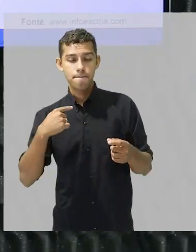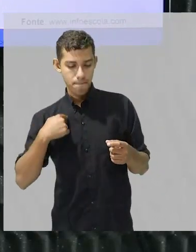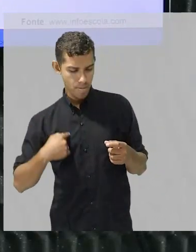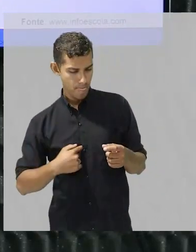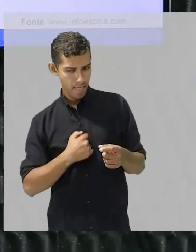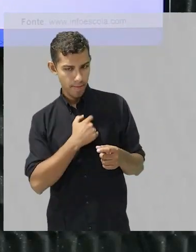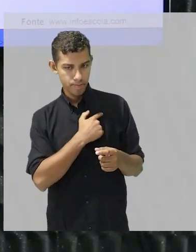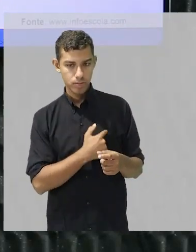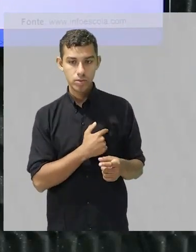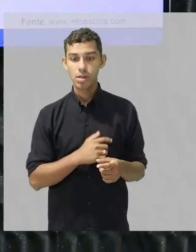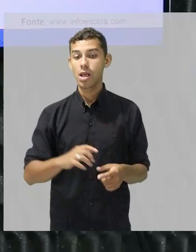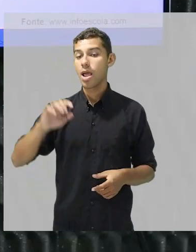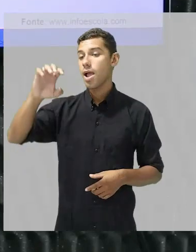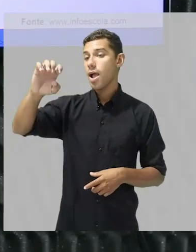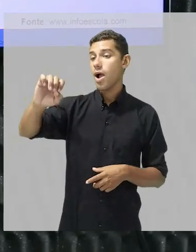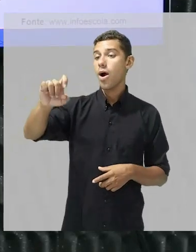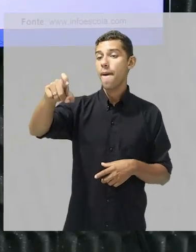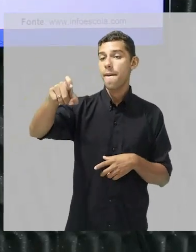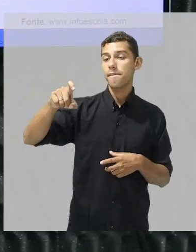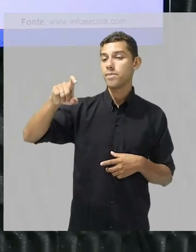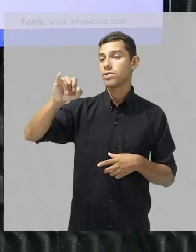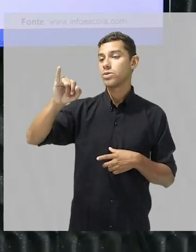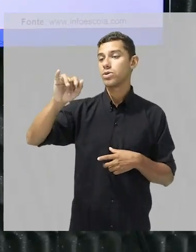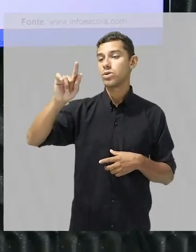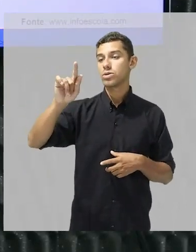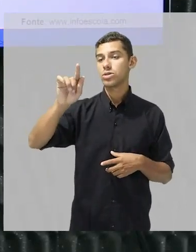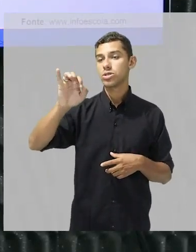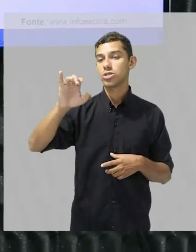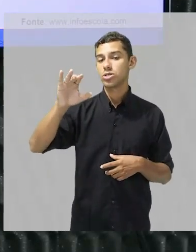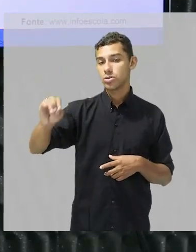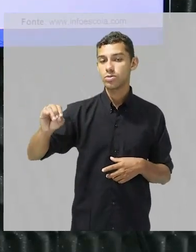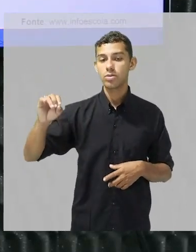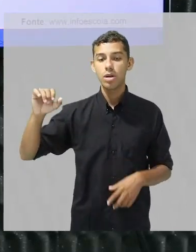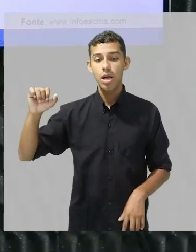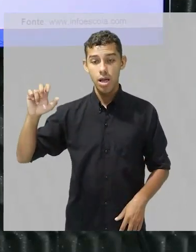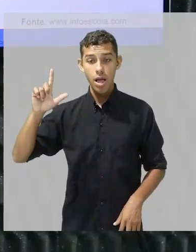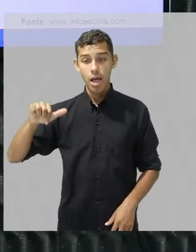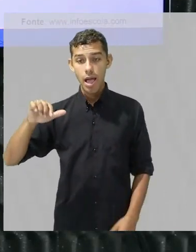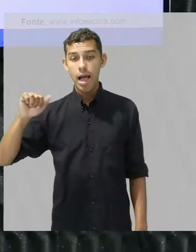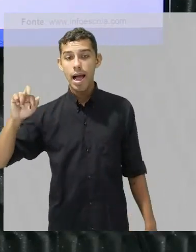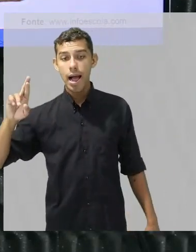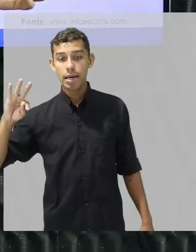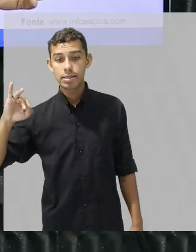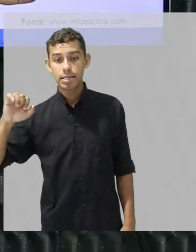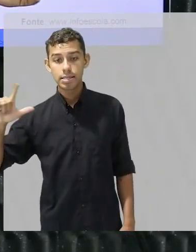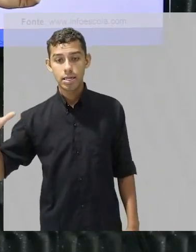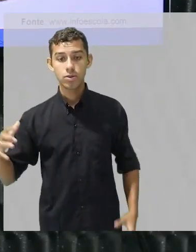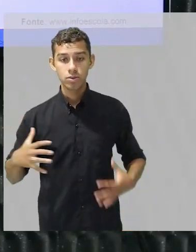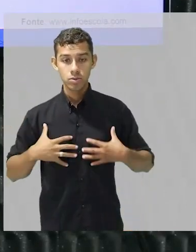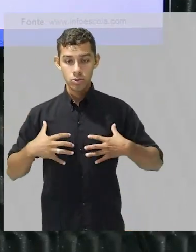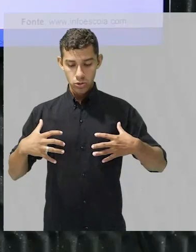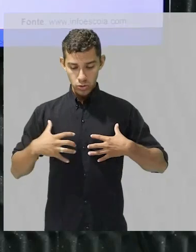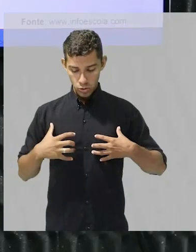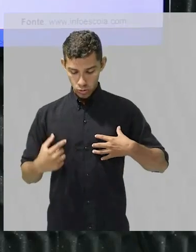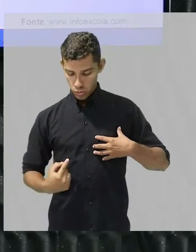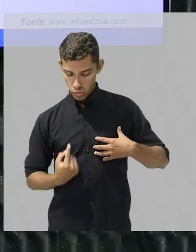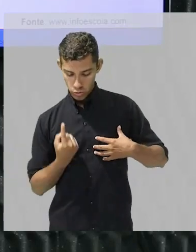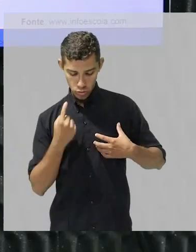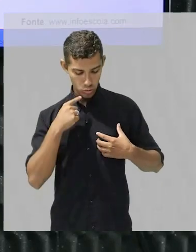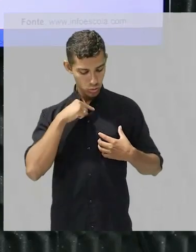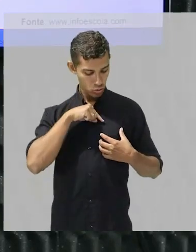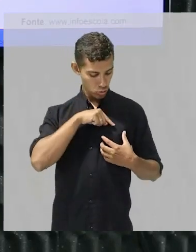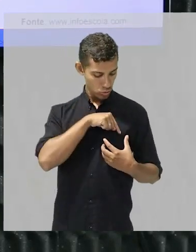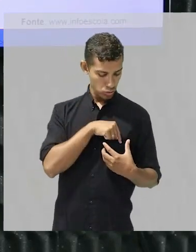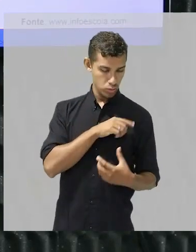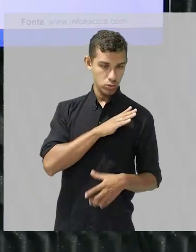para o coração. Só que esse sangue aqui, ele é arterial, rico em oxigênio, porque ele acabou de vir dos pulmões, onde